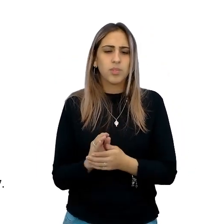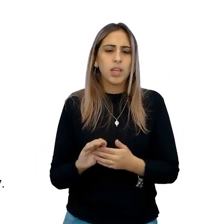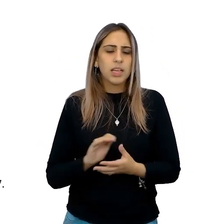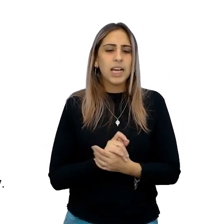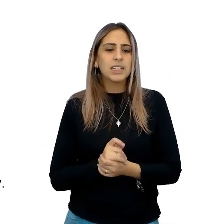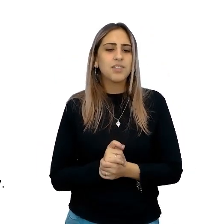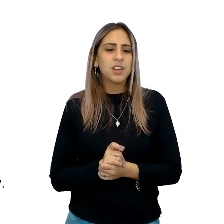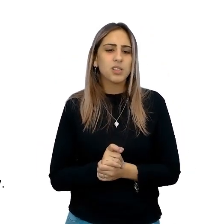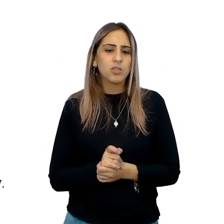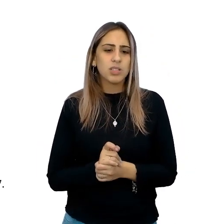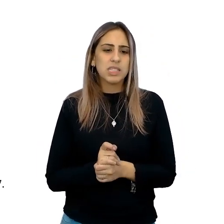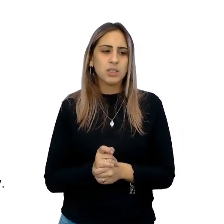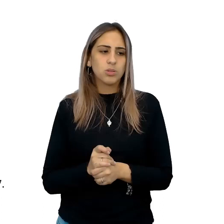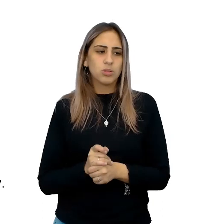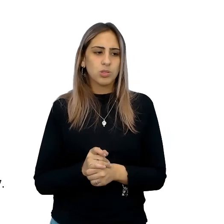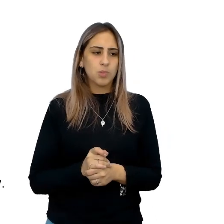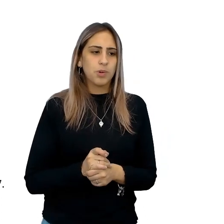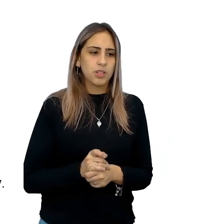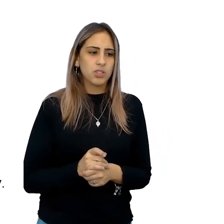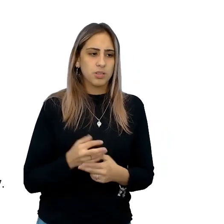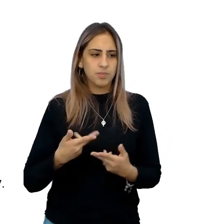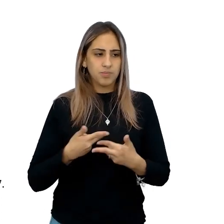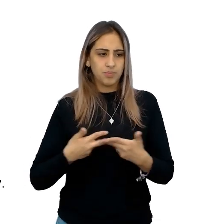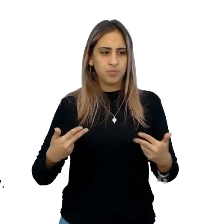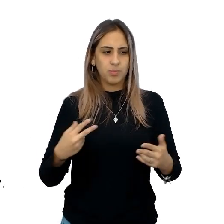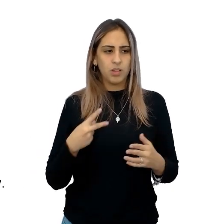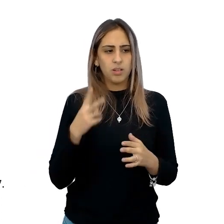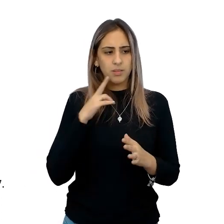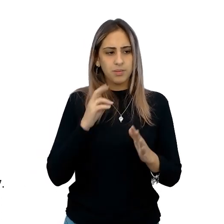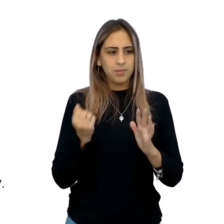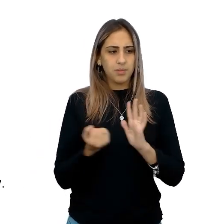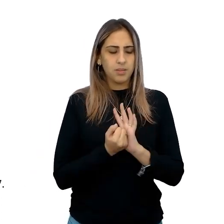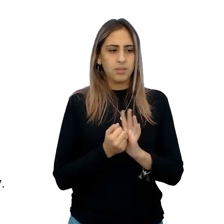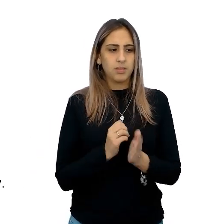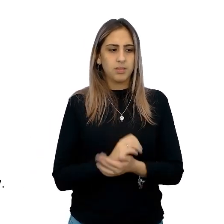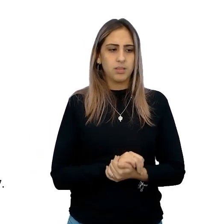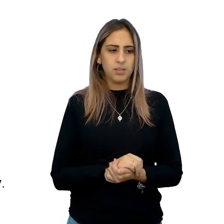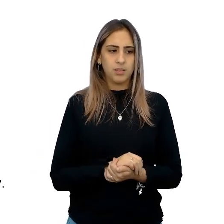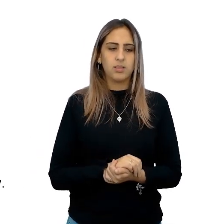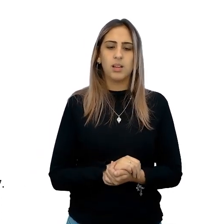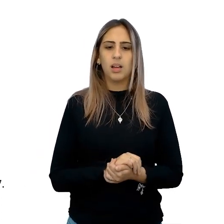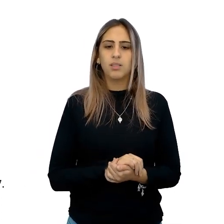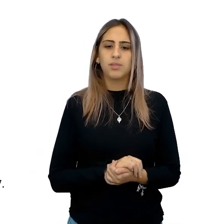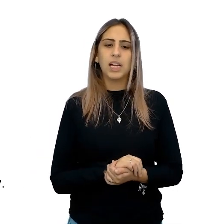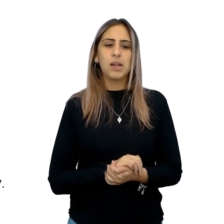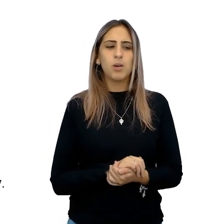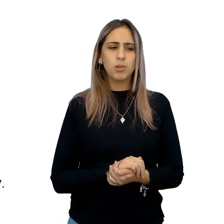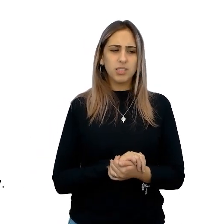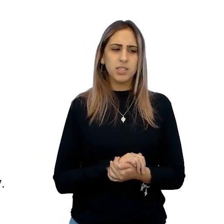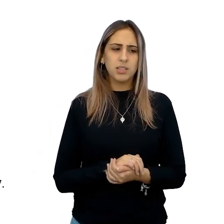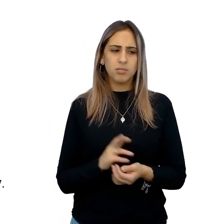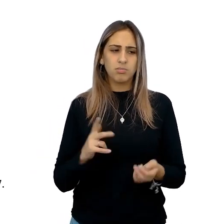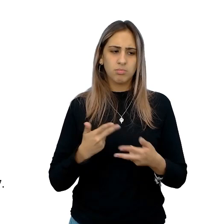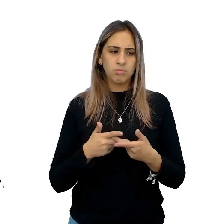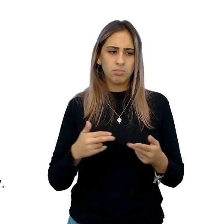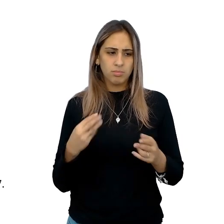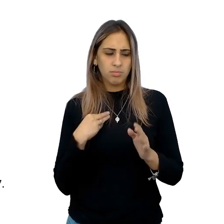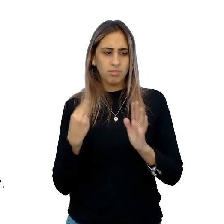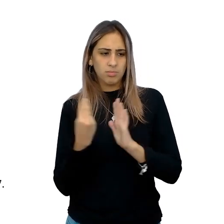é assim que se dá? Né? Não, tem toda uma questão de validação, né? Tem toda uma questão de